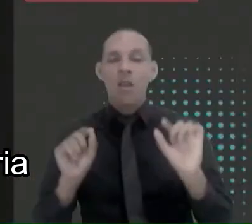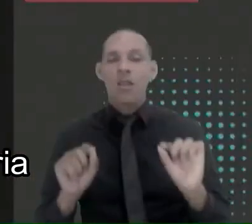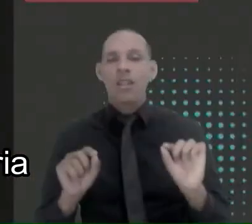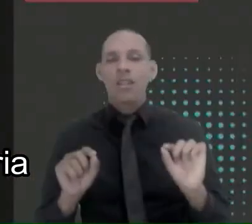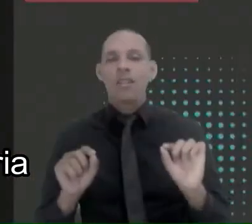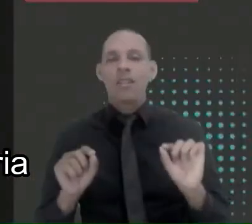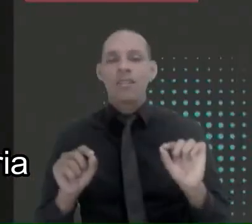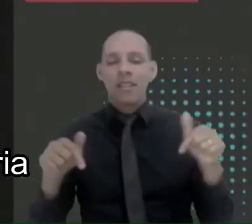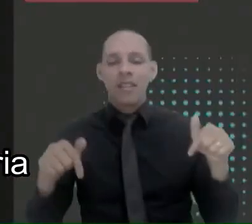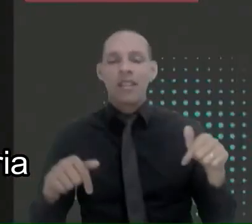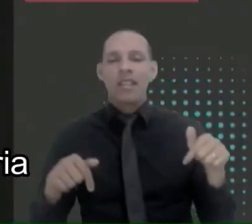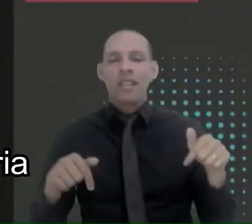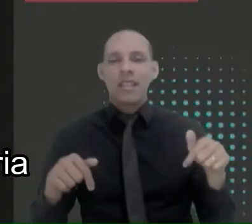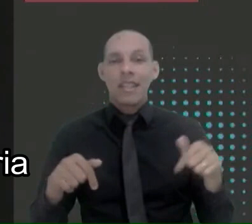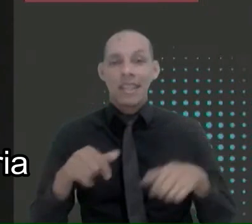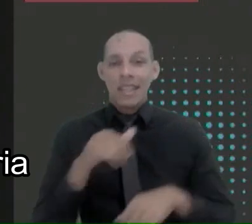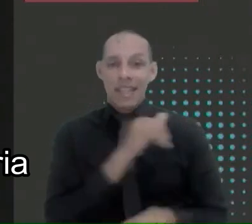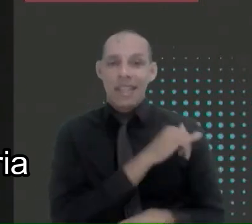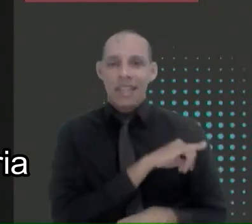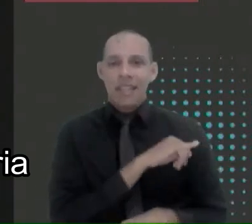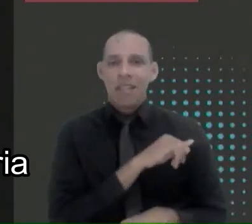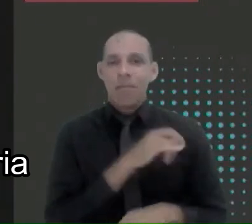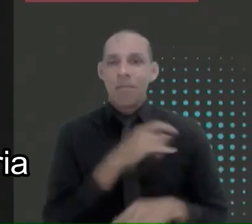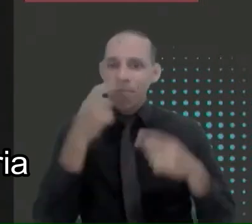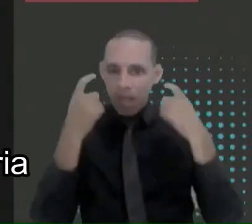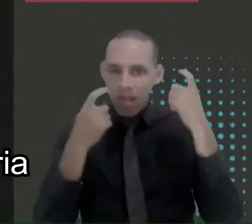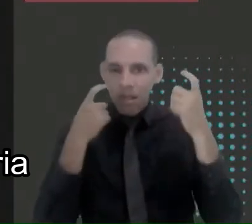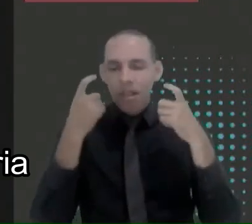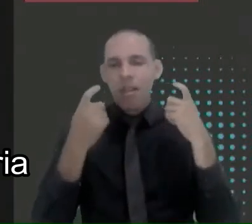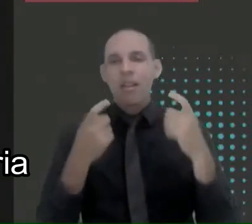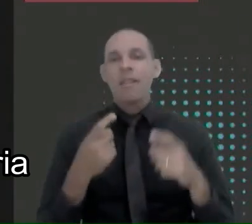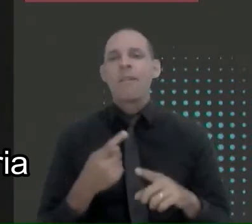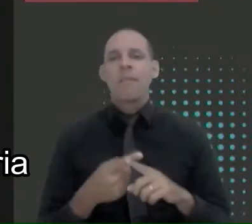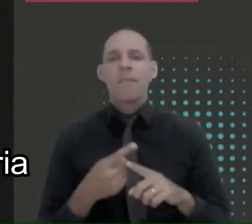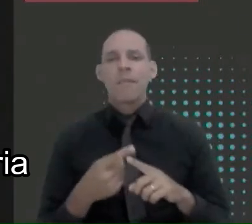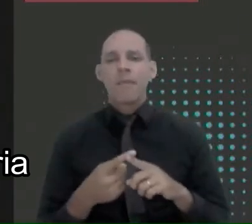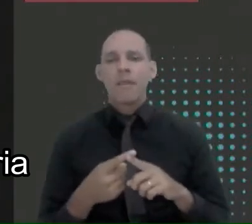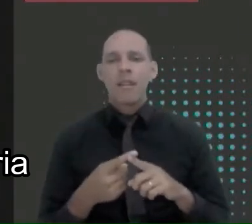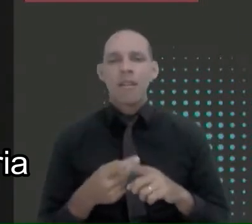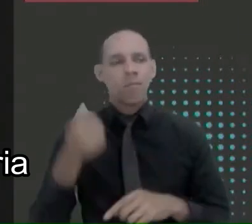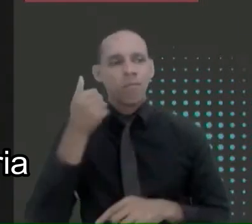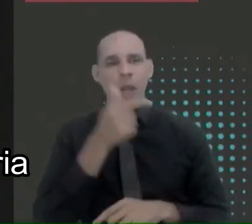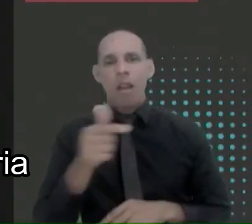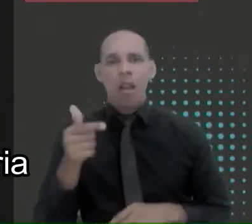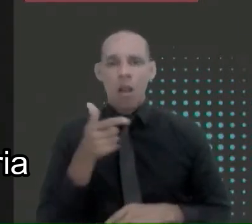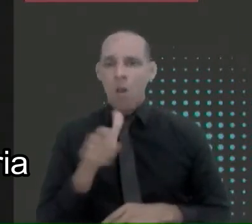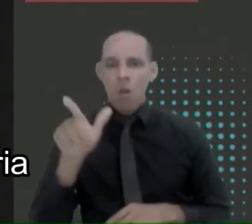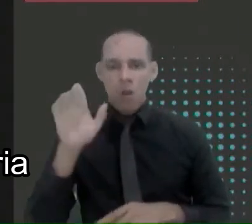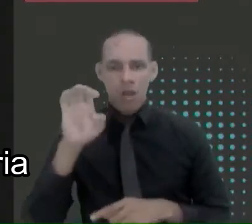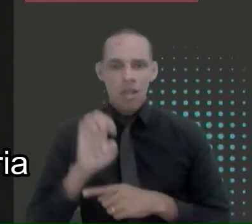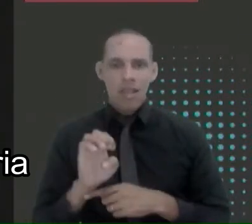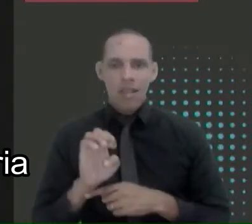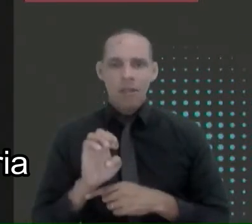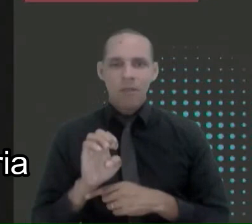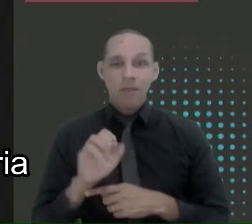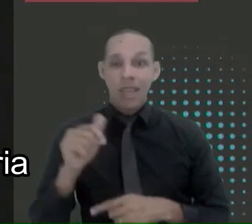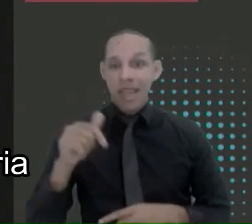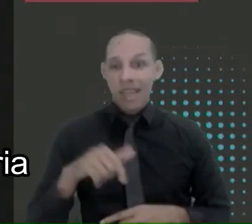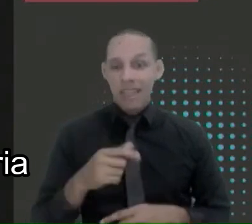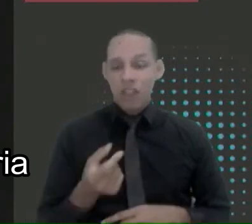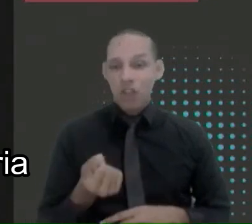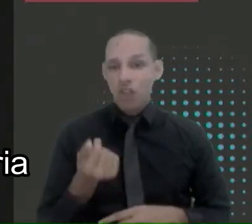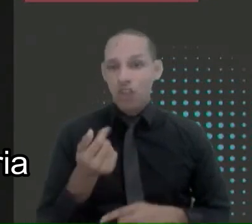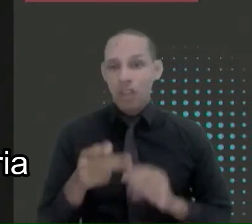Janeiro é um estado de preocupação junto do estado de Amazonas e de outros estados, mas dada a pujança econômica do estado do Rio de